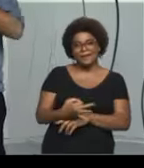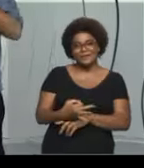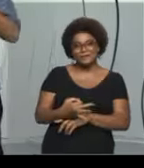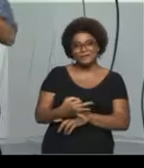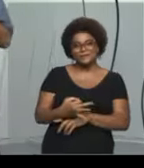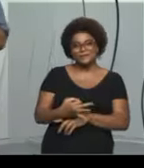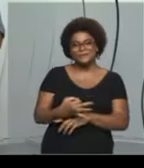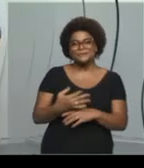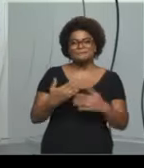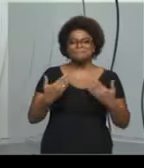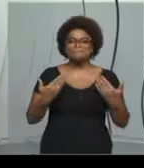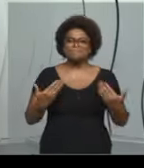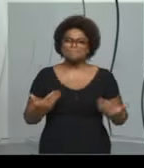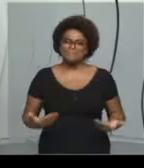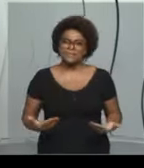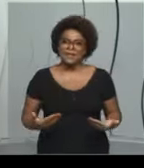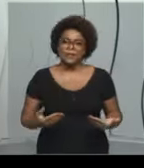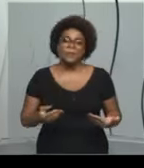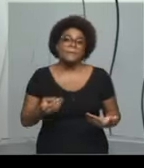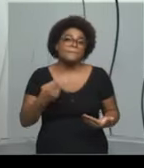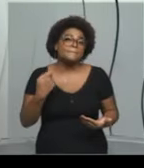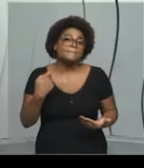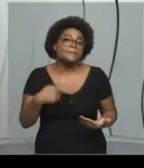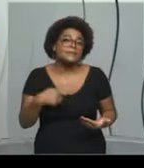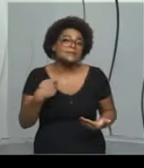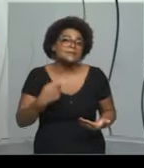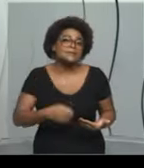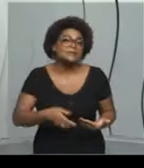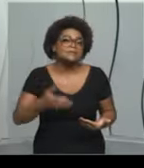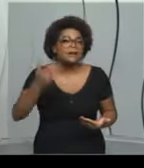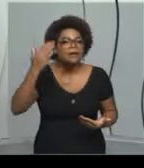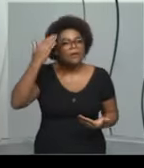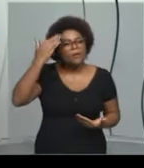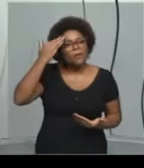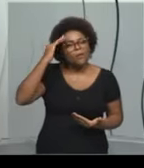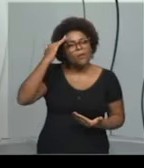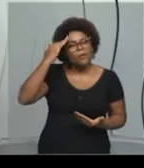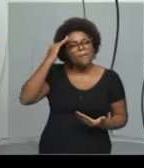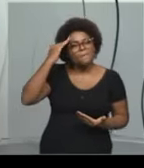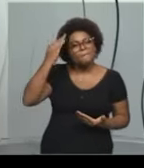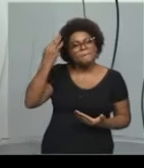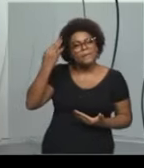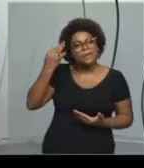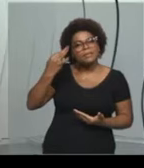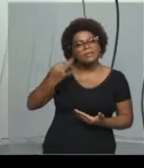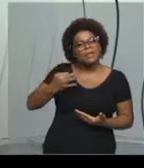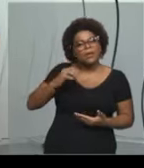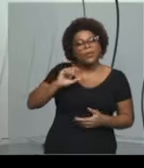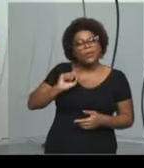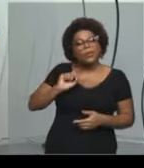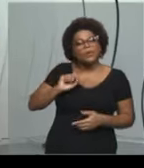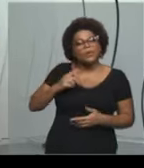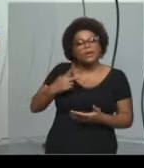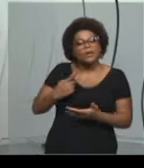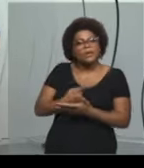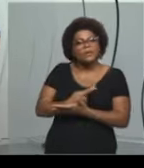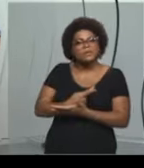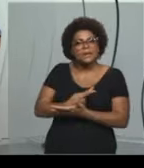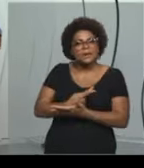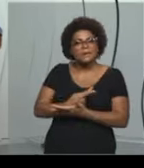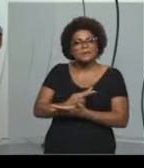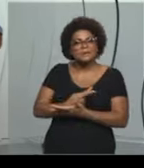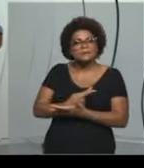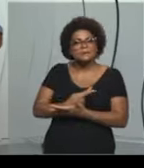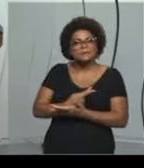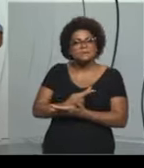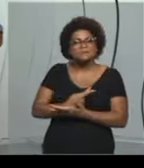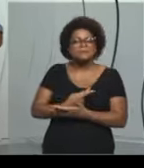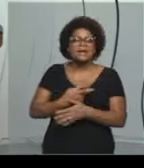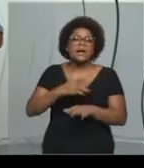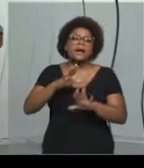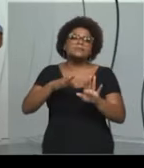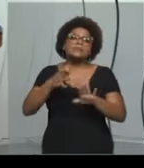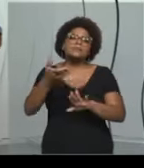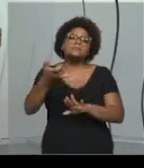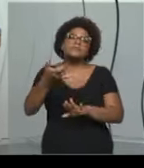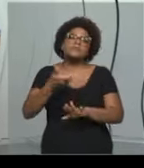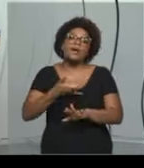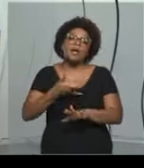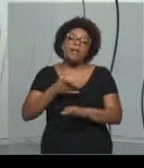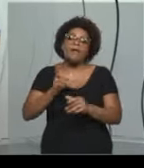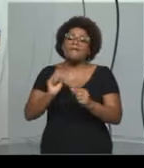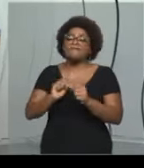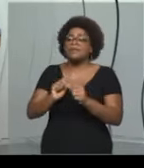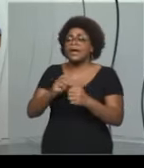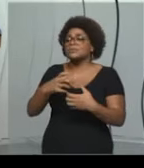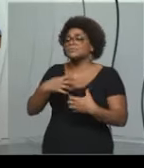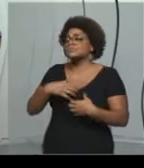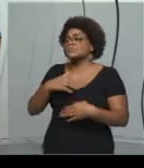tentar entender o que está acontecendo. Quando alguém fala assim, Alex, faça da maneira mais fácil. Eu vou fazer a mesma questão de uma,